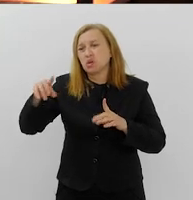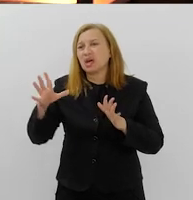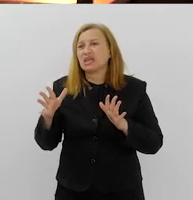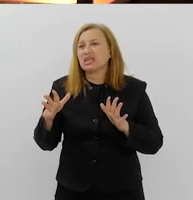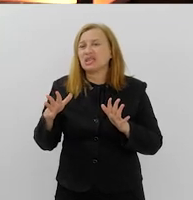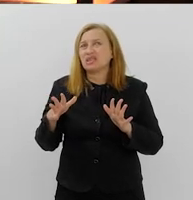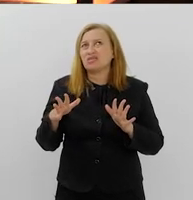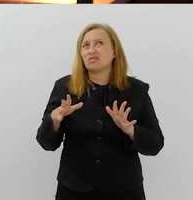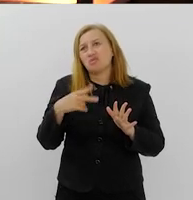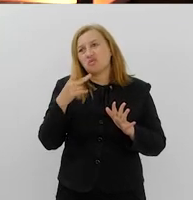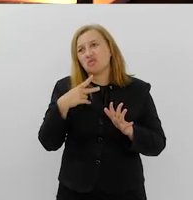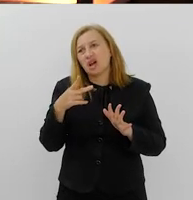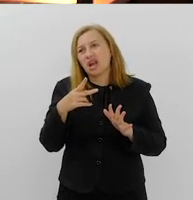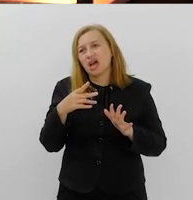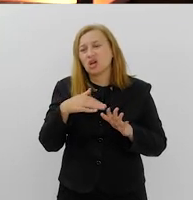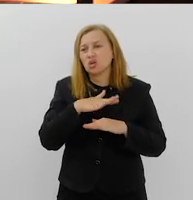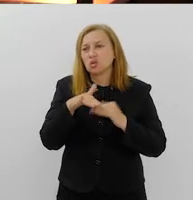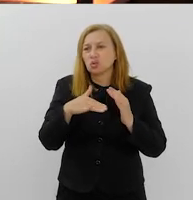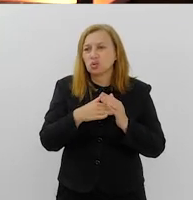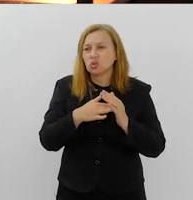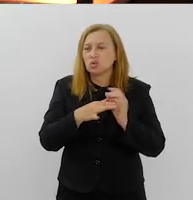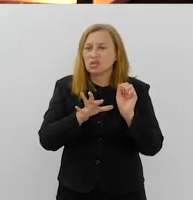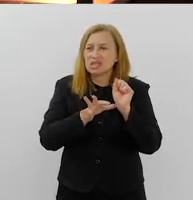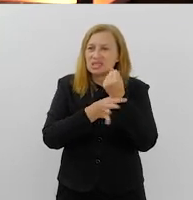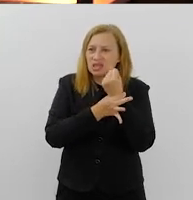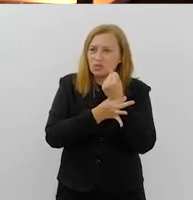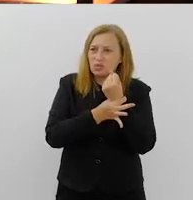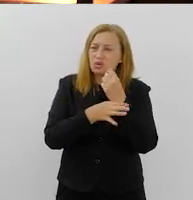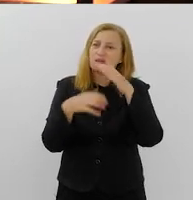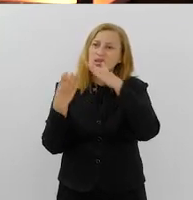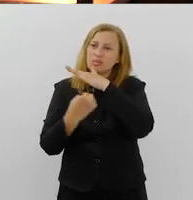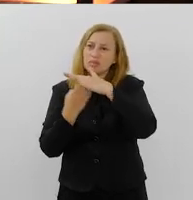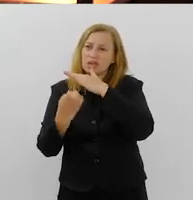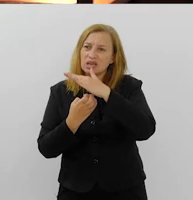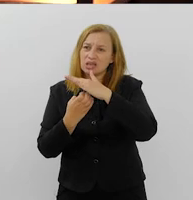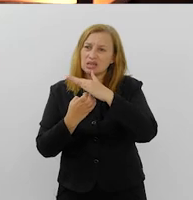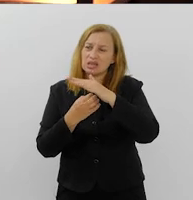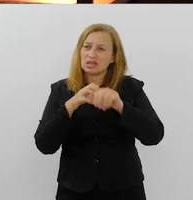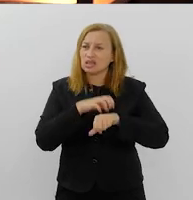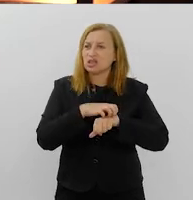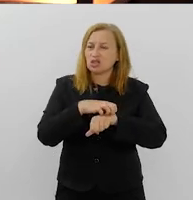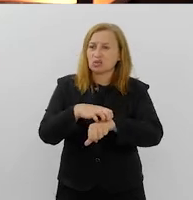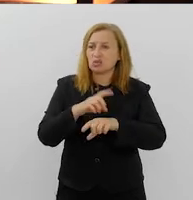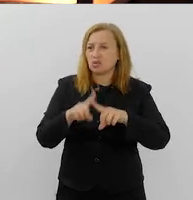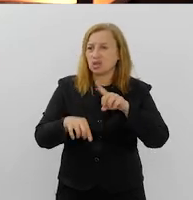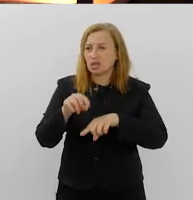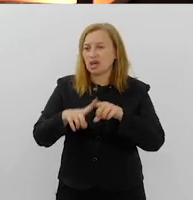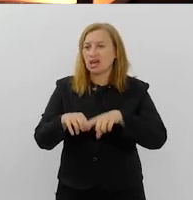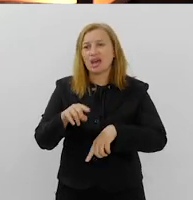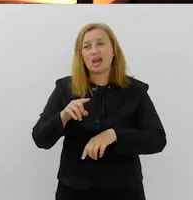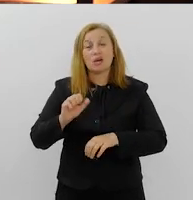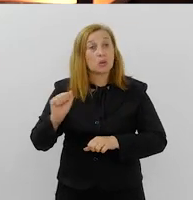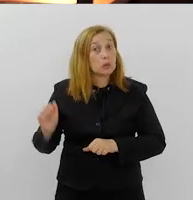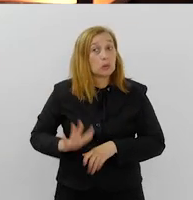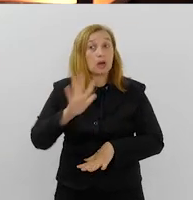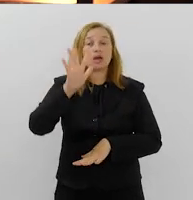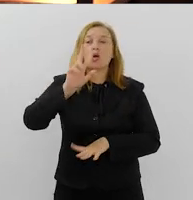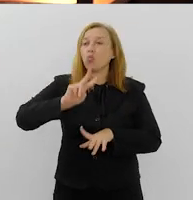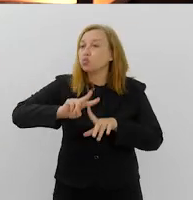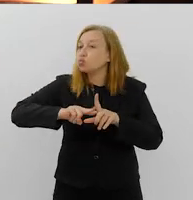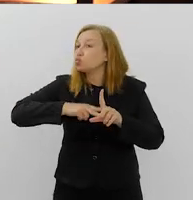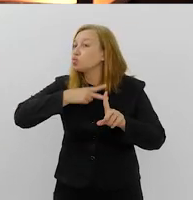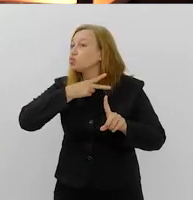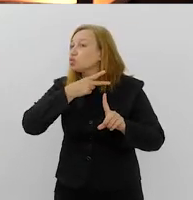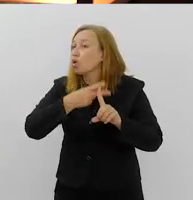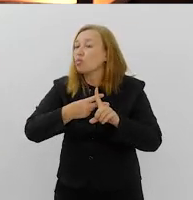é o maior, vamos dizer assim, todo seguro no Rio de Janeiro, transporte de carga, é absurdamente mais caro.